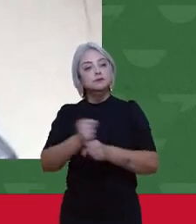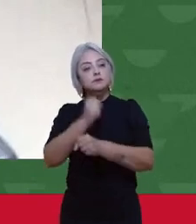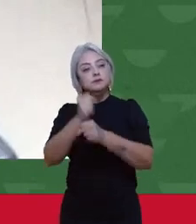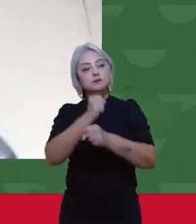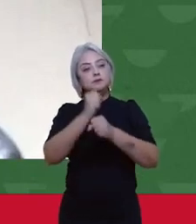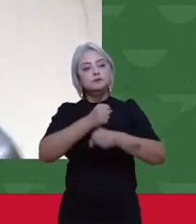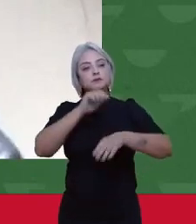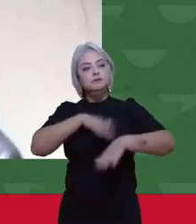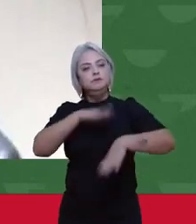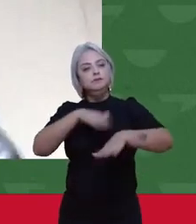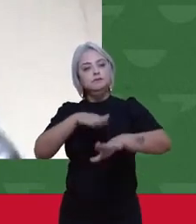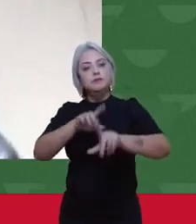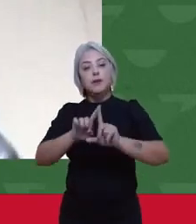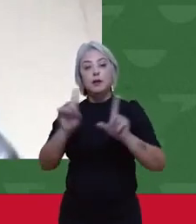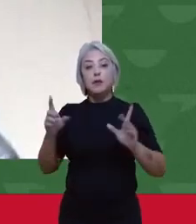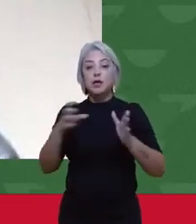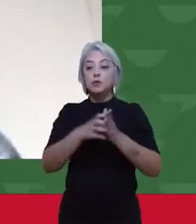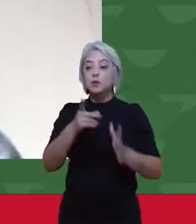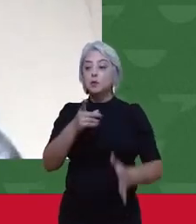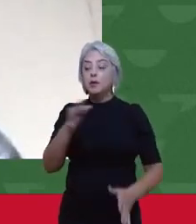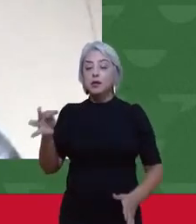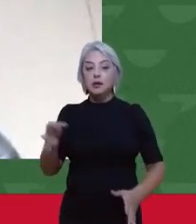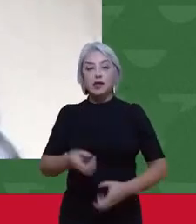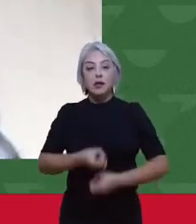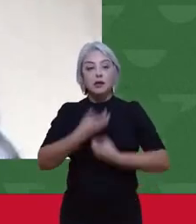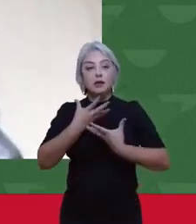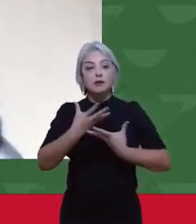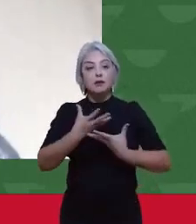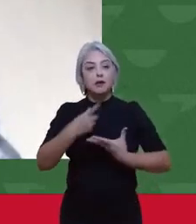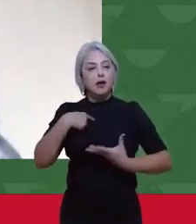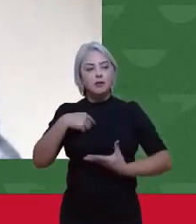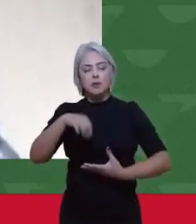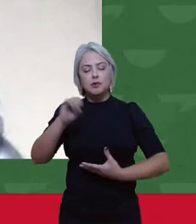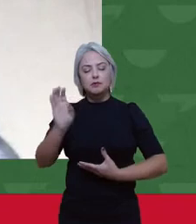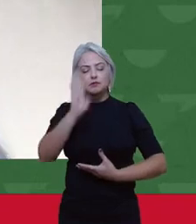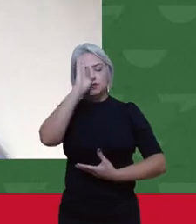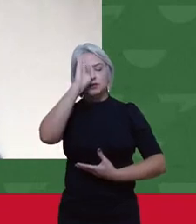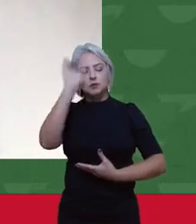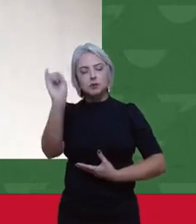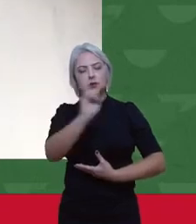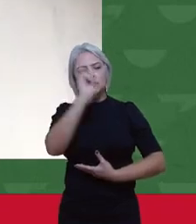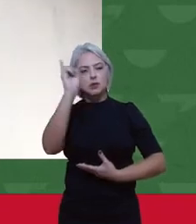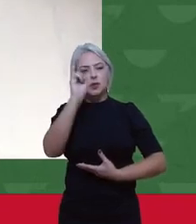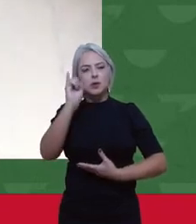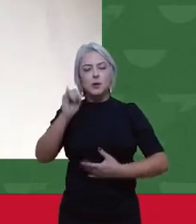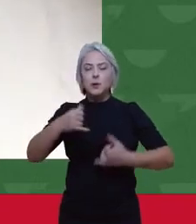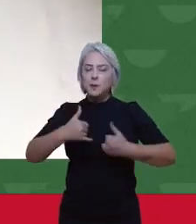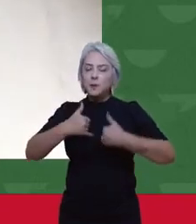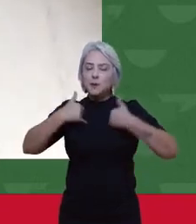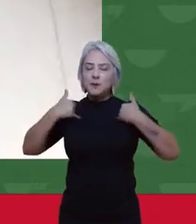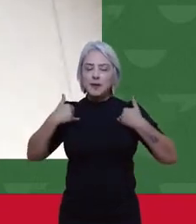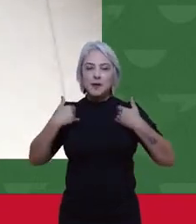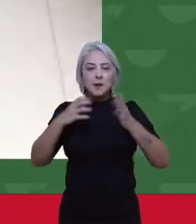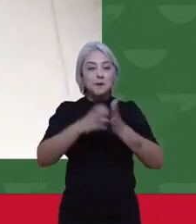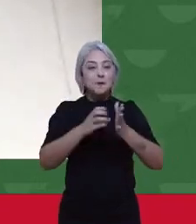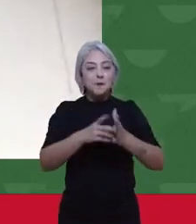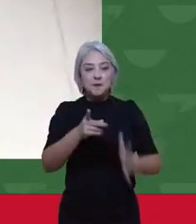construídas pelo movimento. Acho que o PT é uma expressão fundamental e importante, eu tenho muito orgulho de dizer isso. O